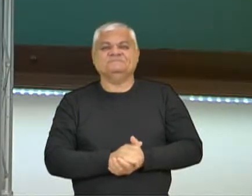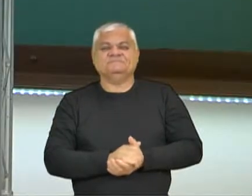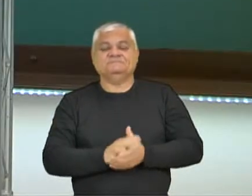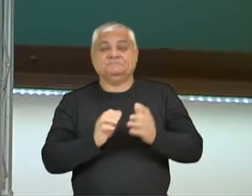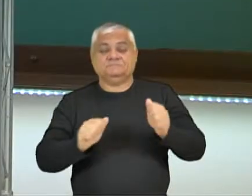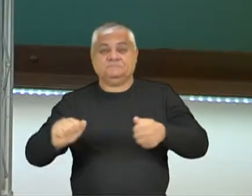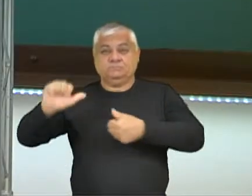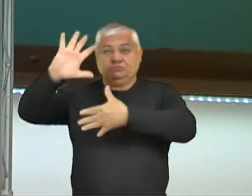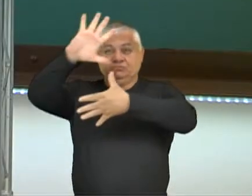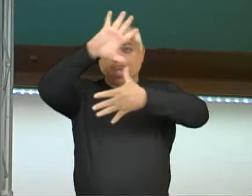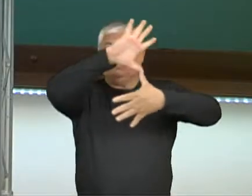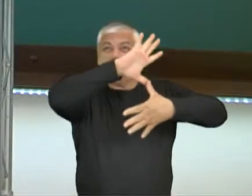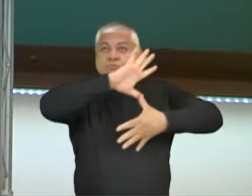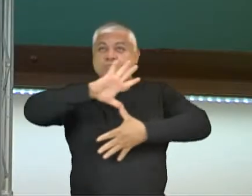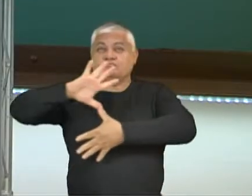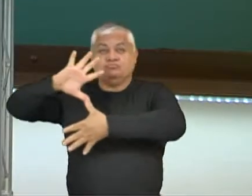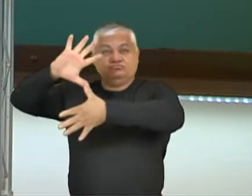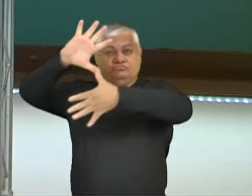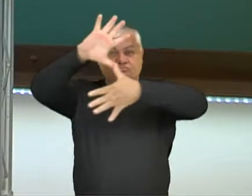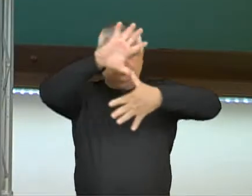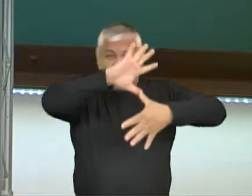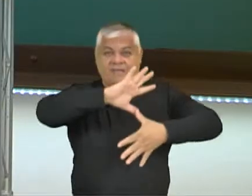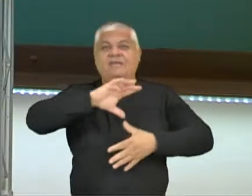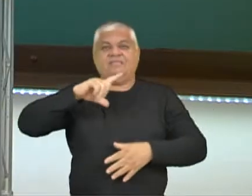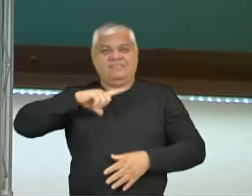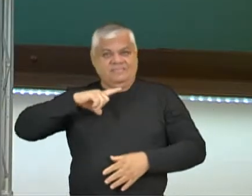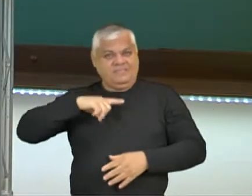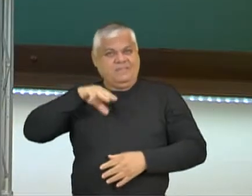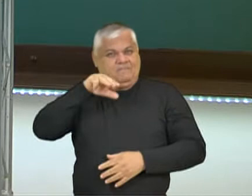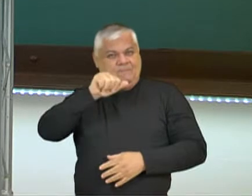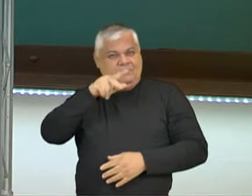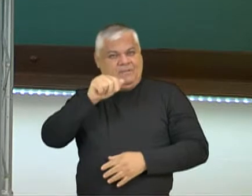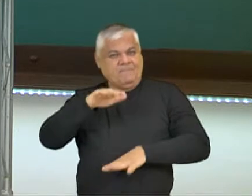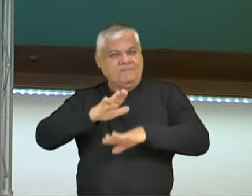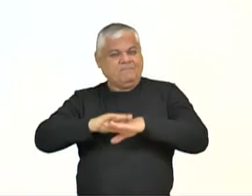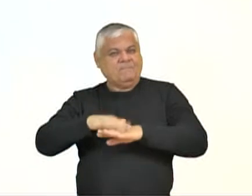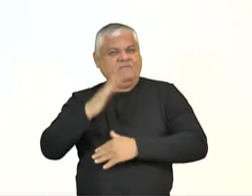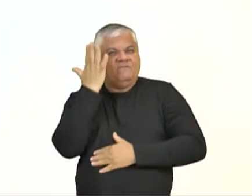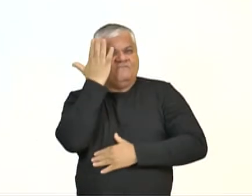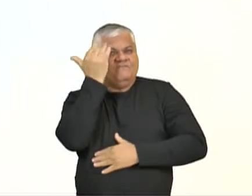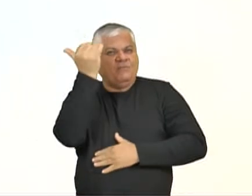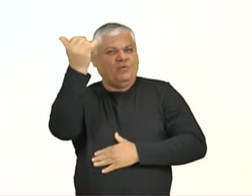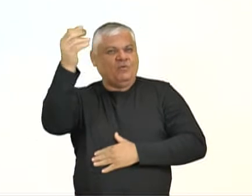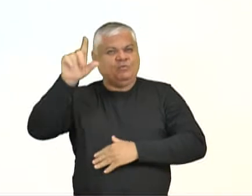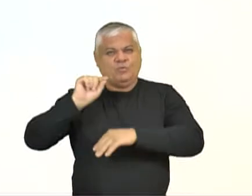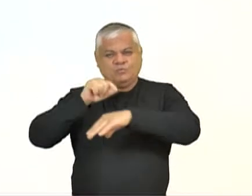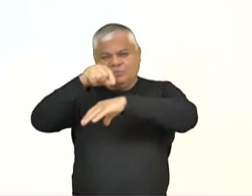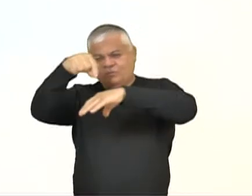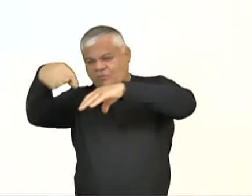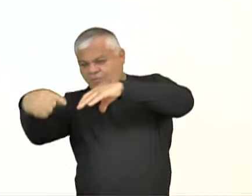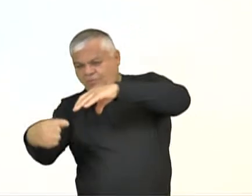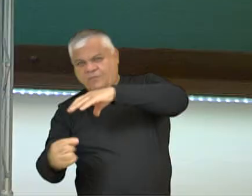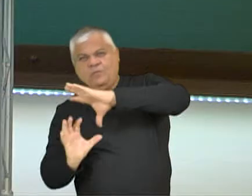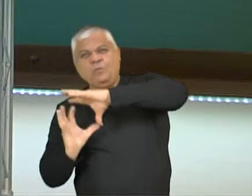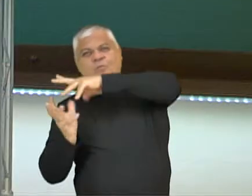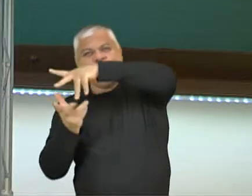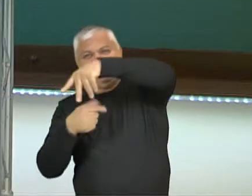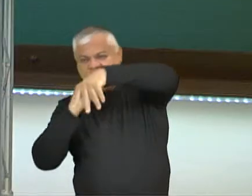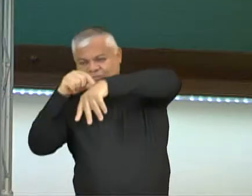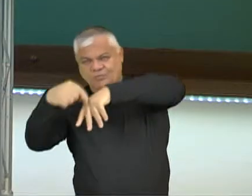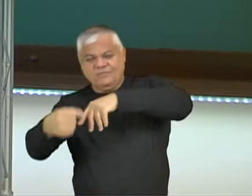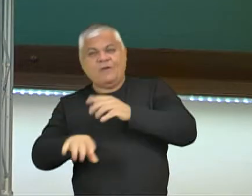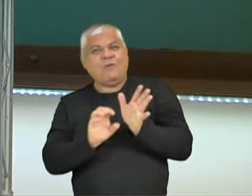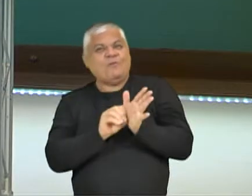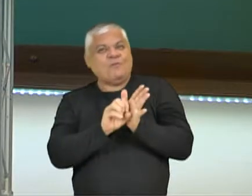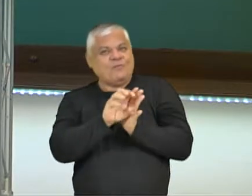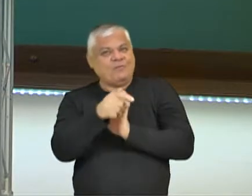um mapa aqui agora, gente. Um mapa que mostra os pintores mais populares em cada país de acordo com os dados do Google. Então